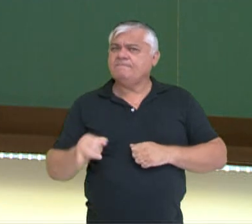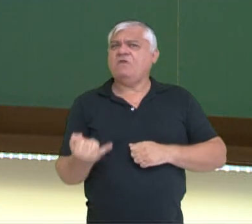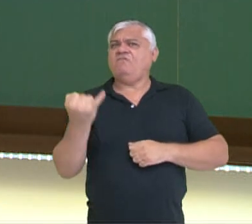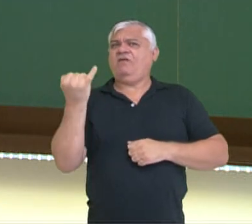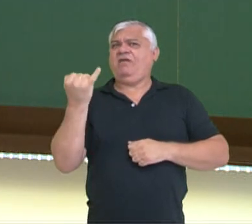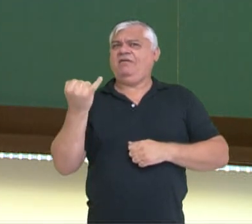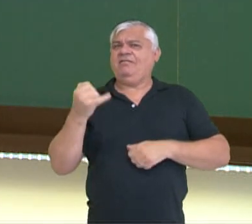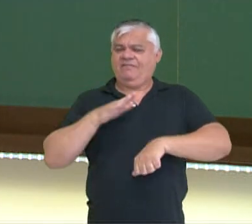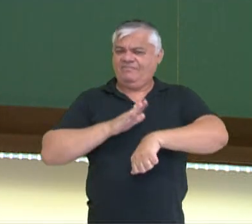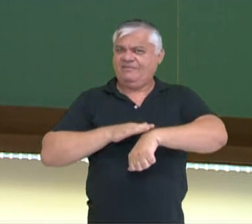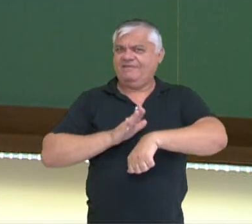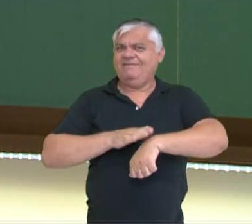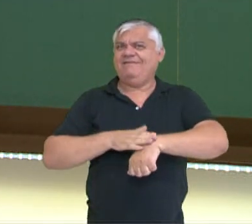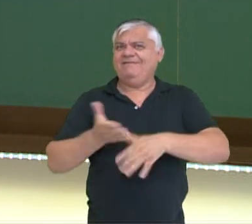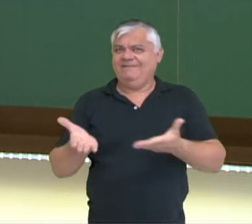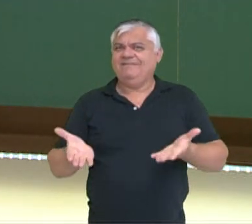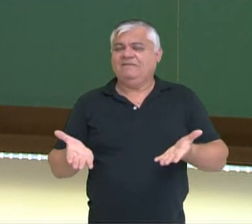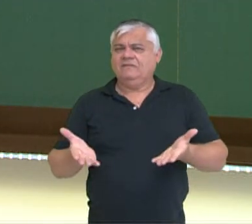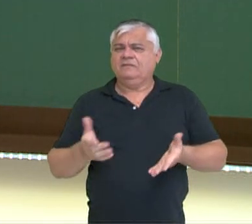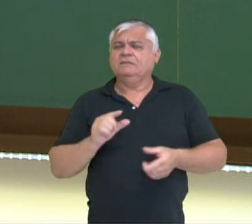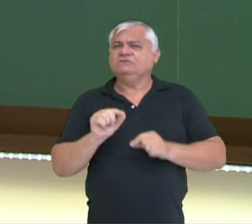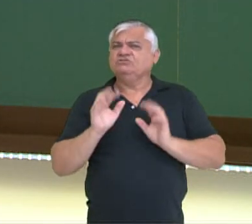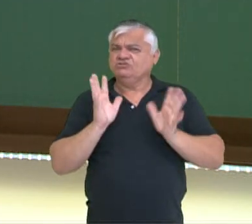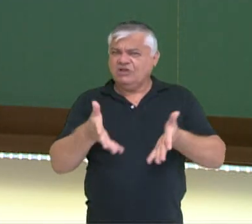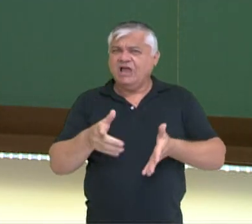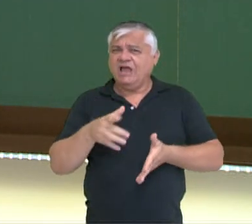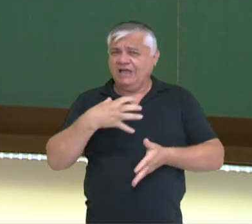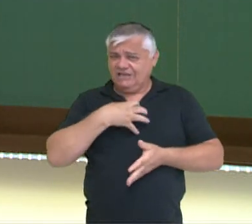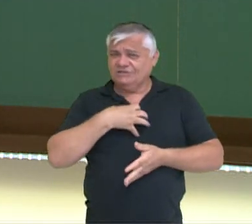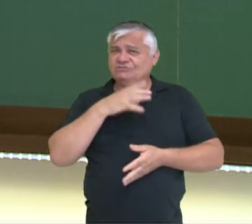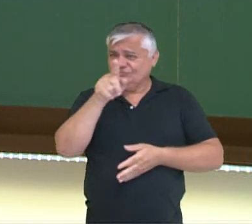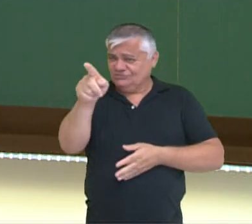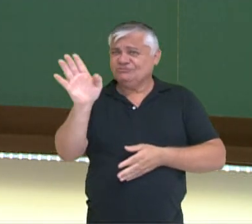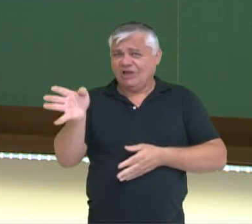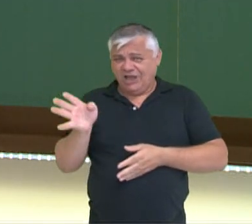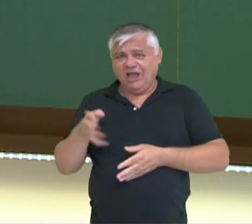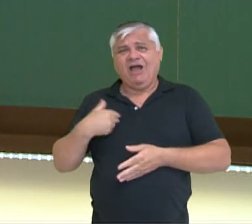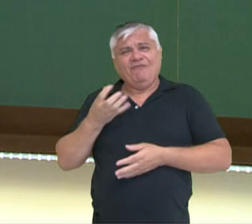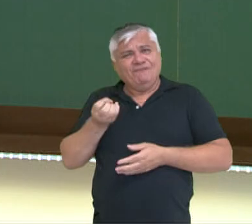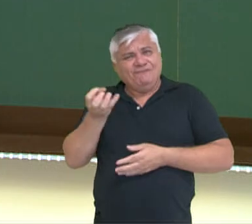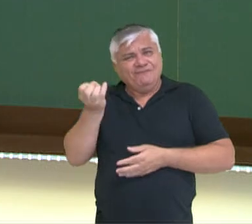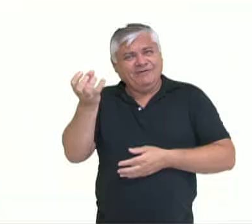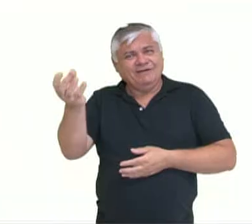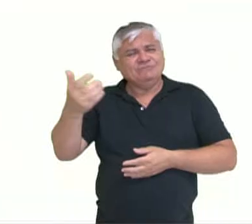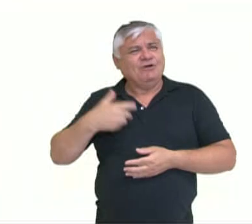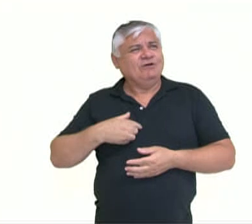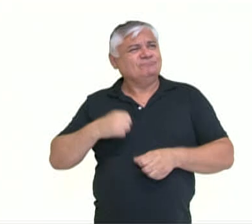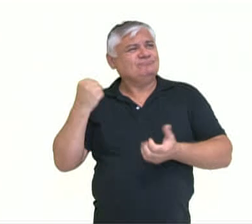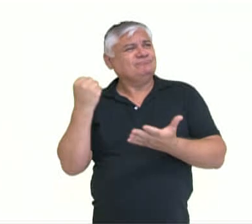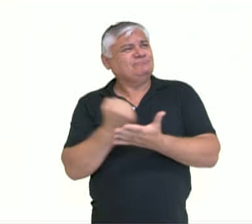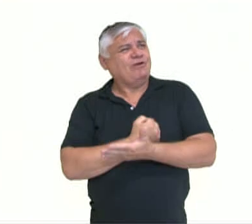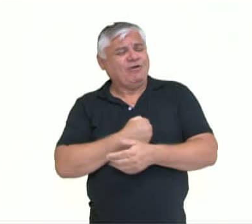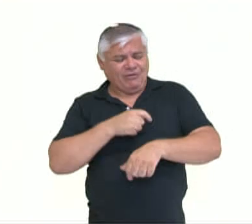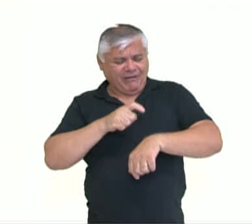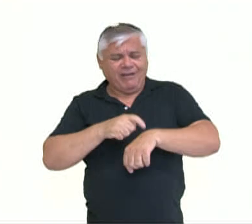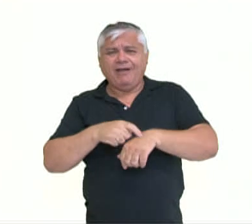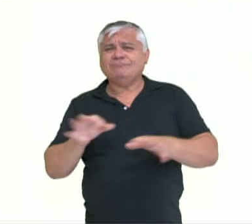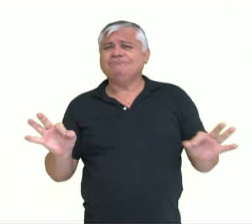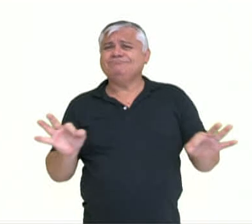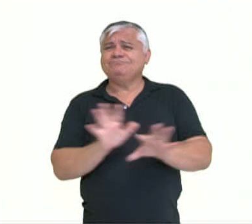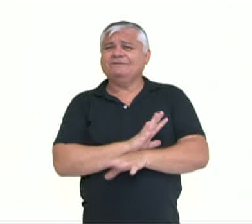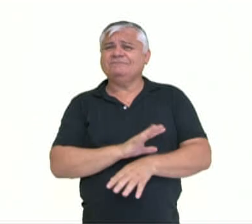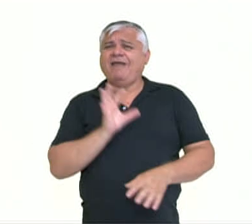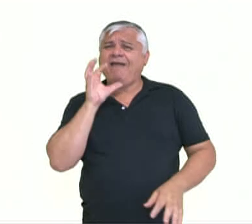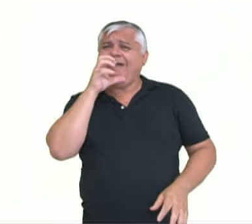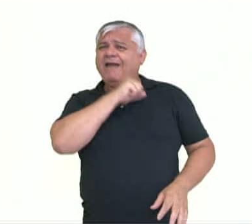tempo. Quem, que nunca passou por isso durante uma viagem, né? A gente quer aproveitar ao